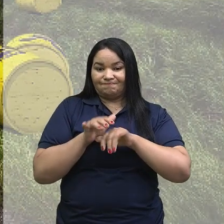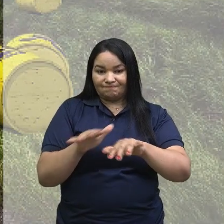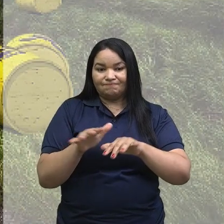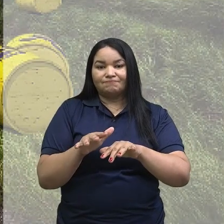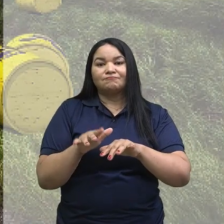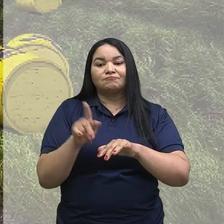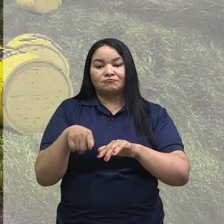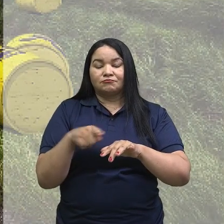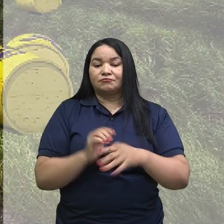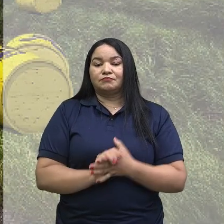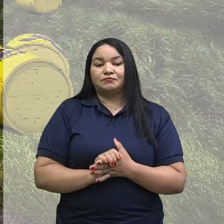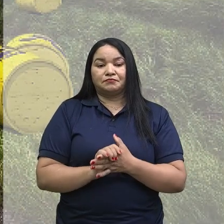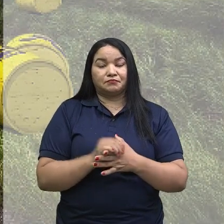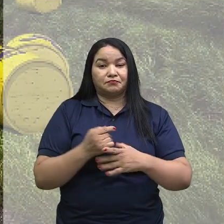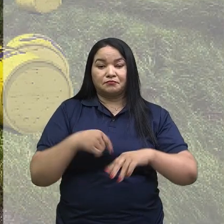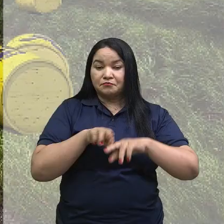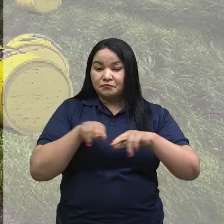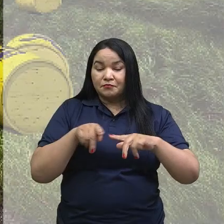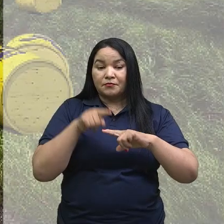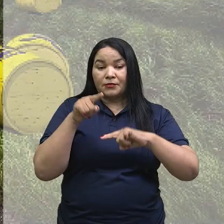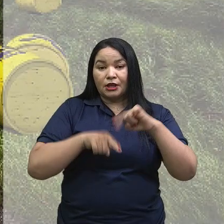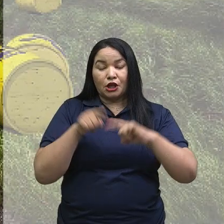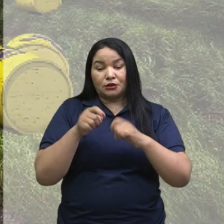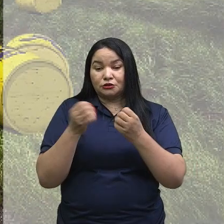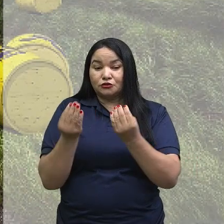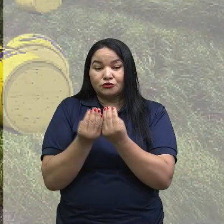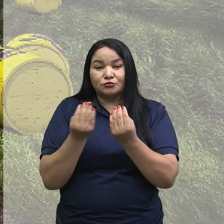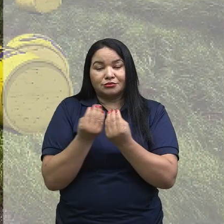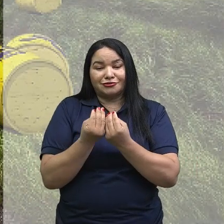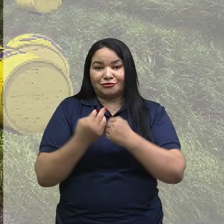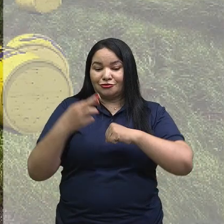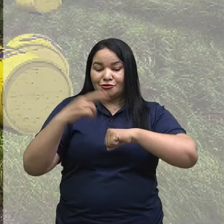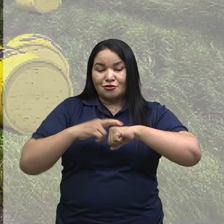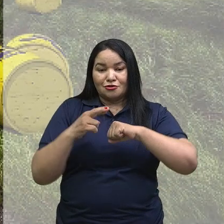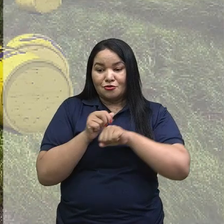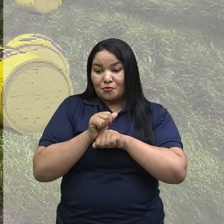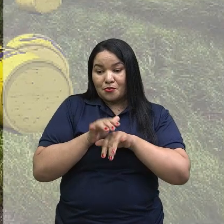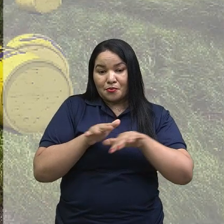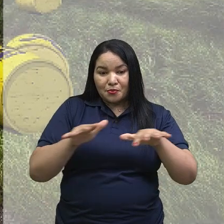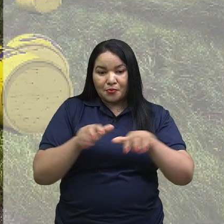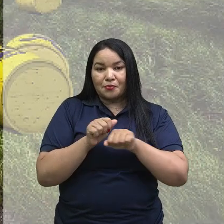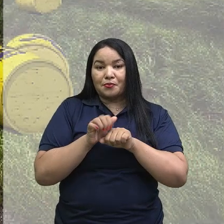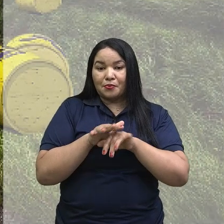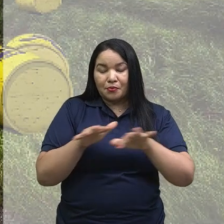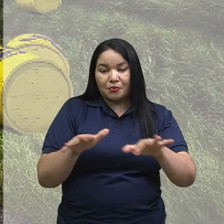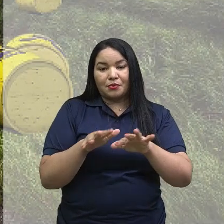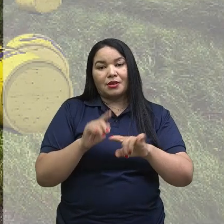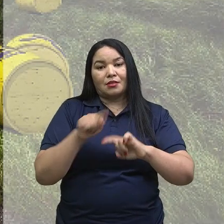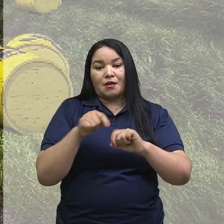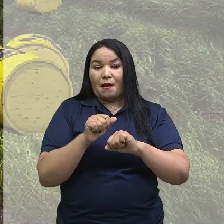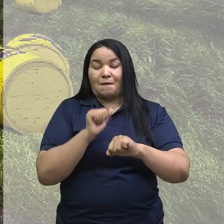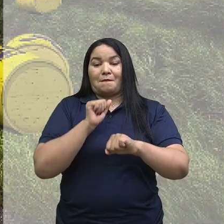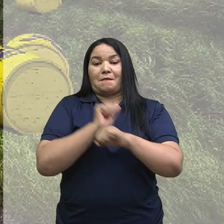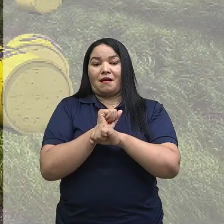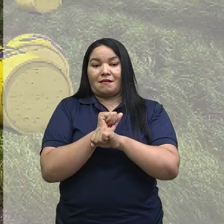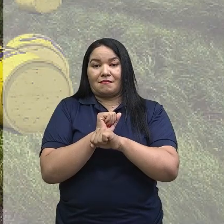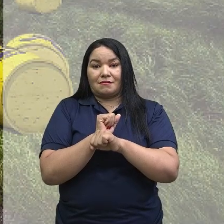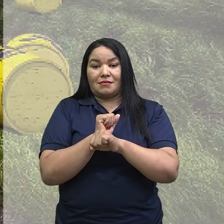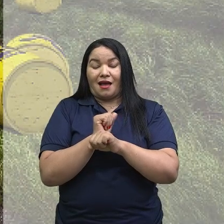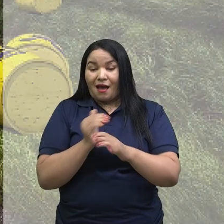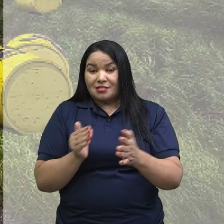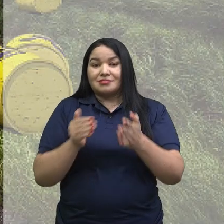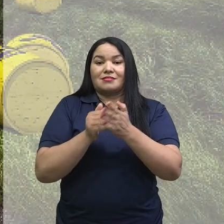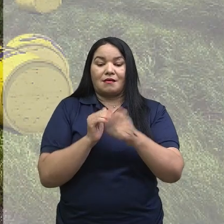Compostos radioativos vão estar emitindo radiação até estarem estáveis. E aí, quando eles ficam